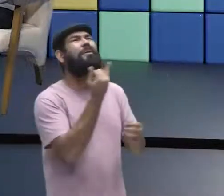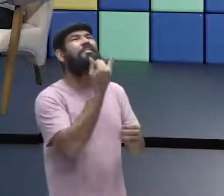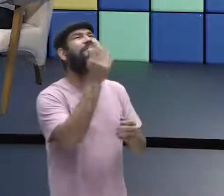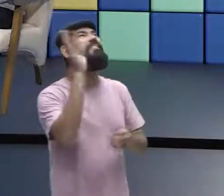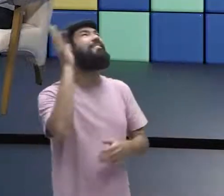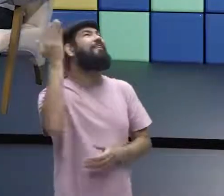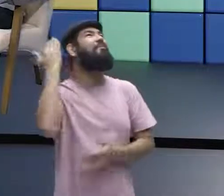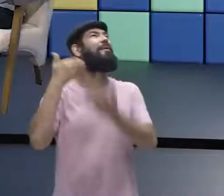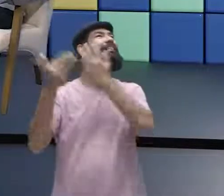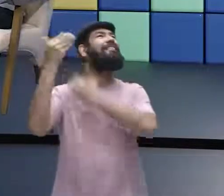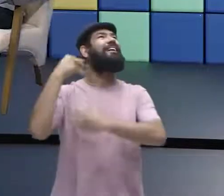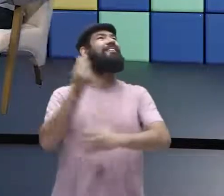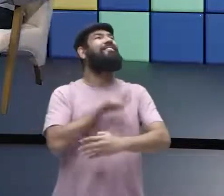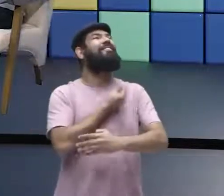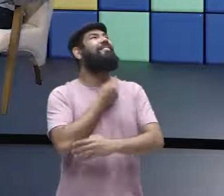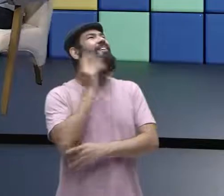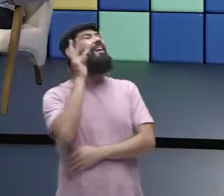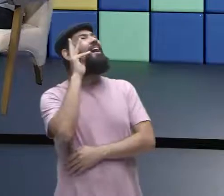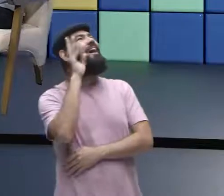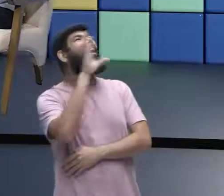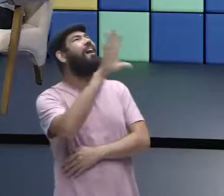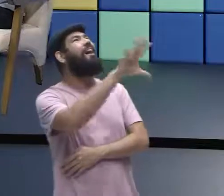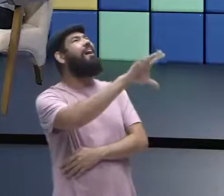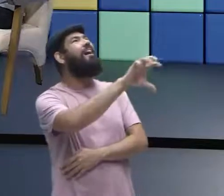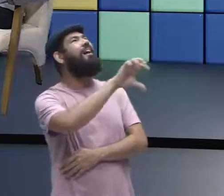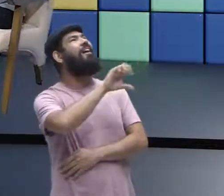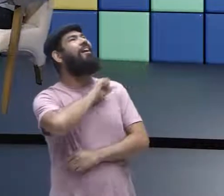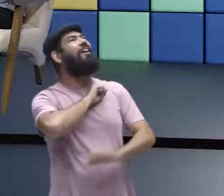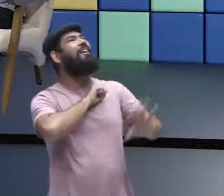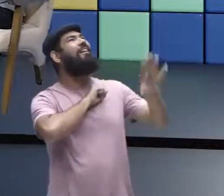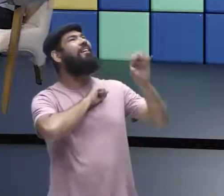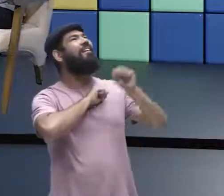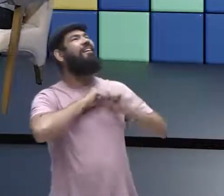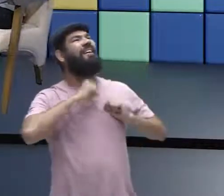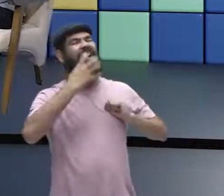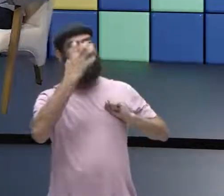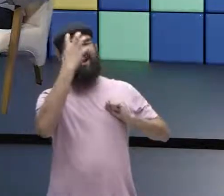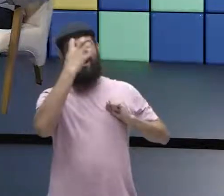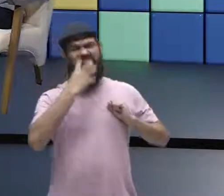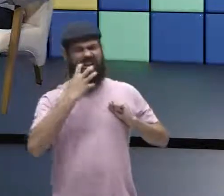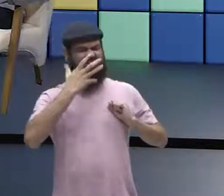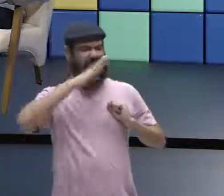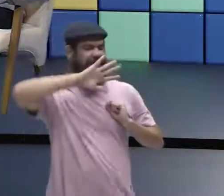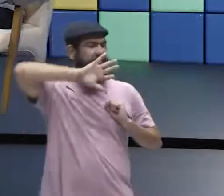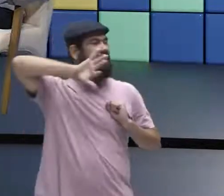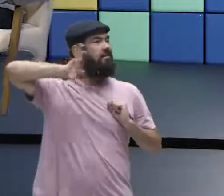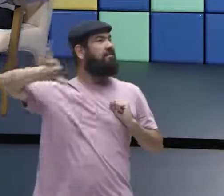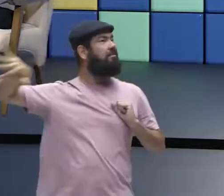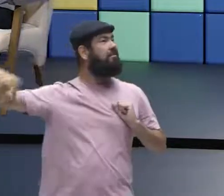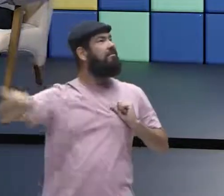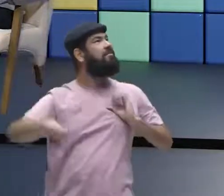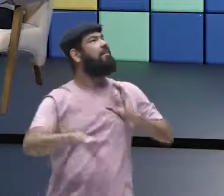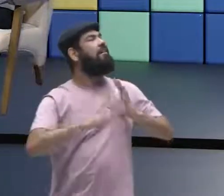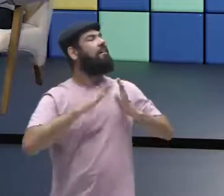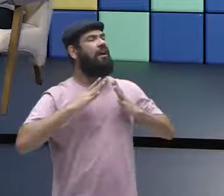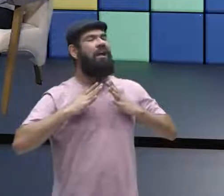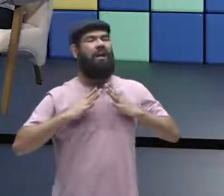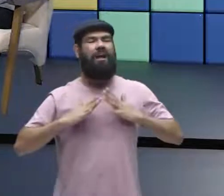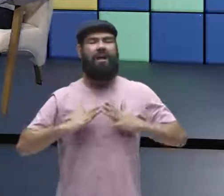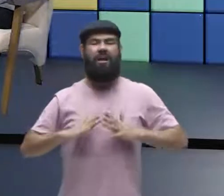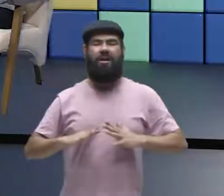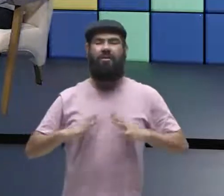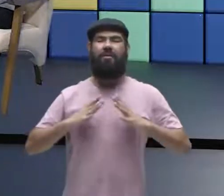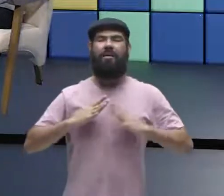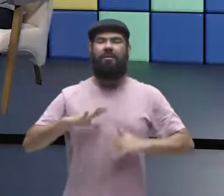Ou até mesmo se distanciar daquilo que realmente está te fazendo raiva ali no momento. Naquele momento. Você sai de cena, quando se acalmar, fez exercício